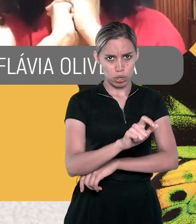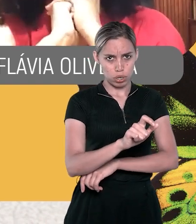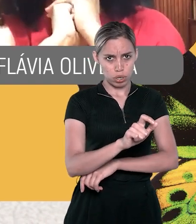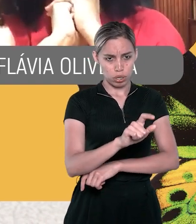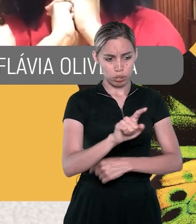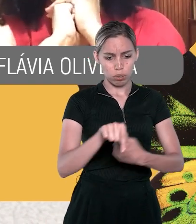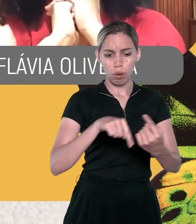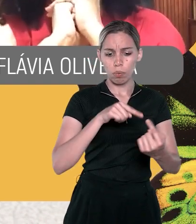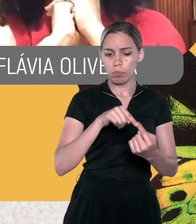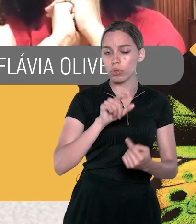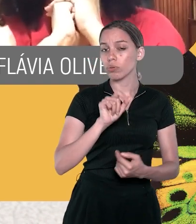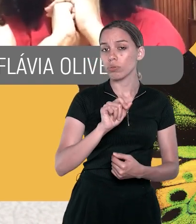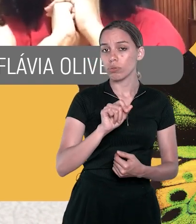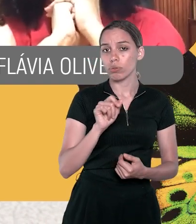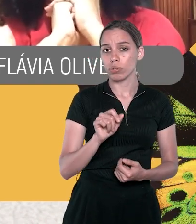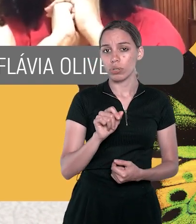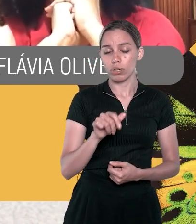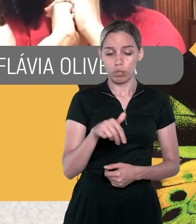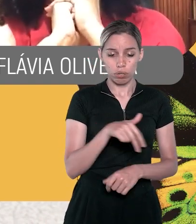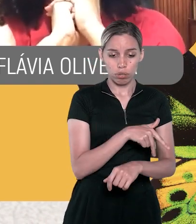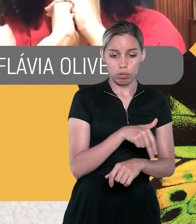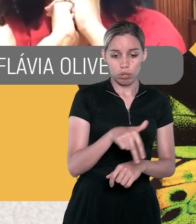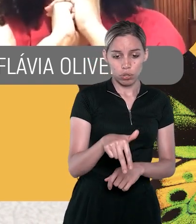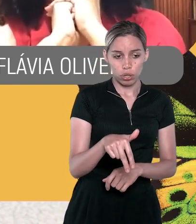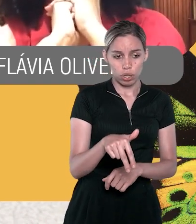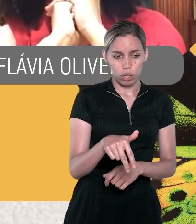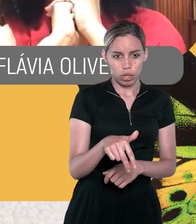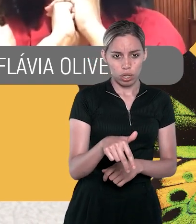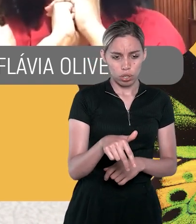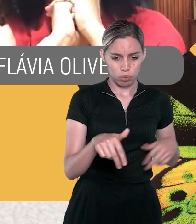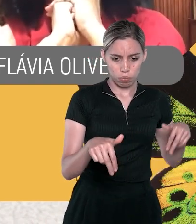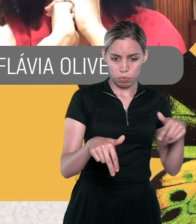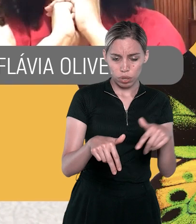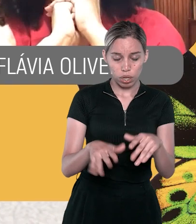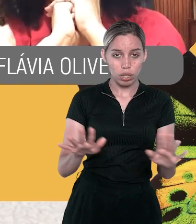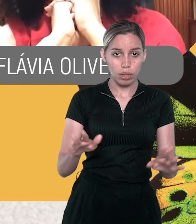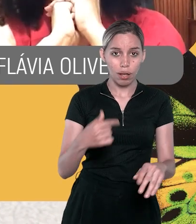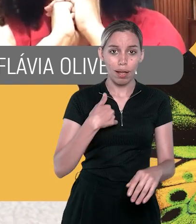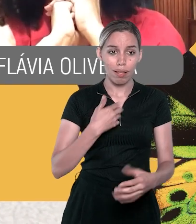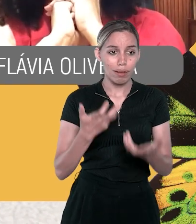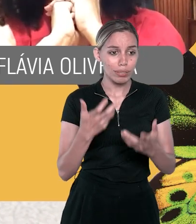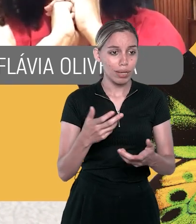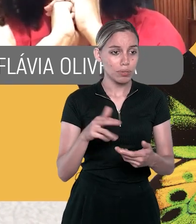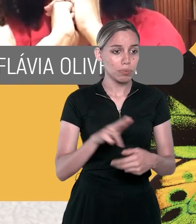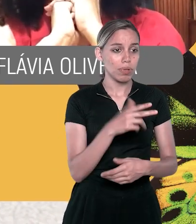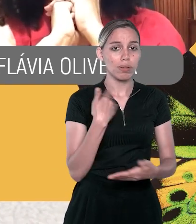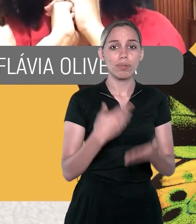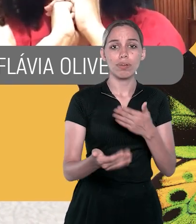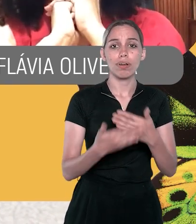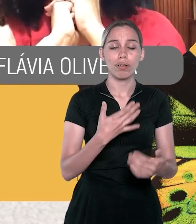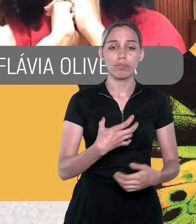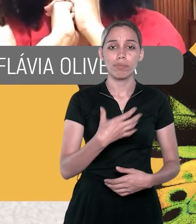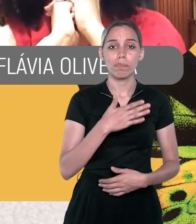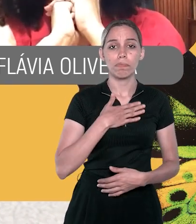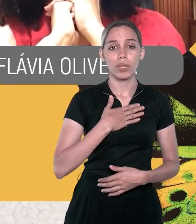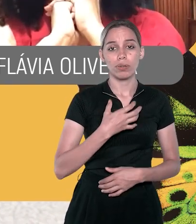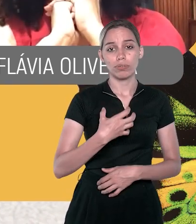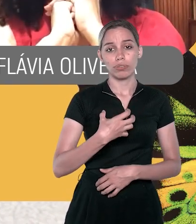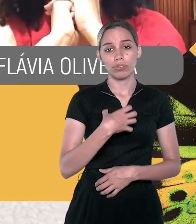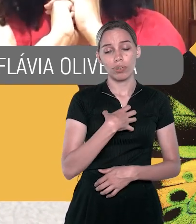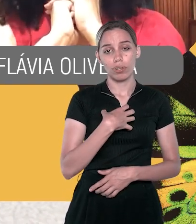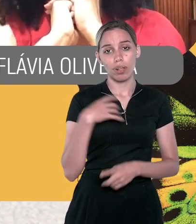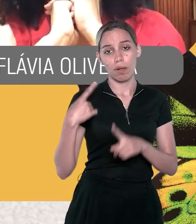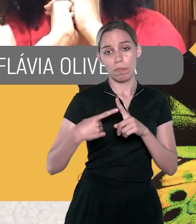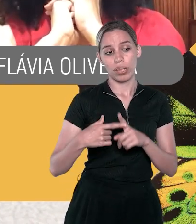Né? Não, eu vou usar a rua como eu quero, porque a rua é minha. E tem a ver com aquele negócio que a gente fala no começo, né, de quem